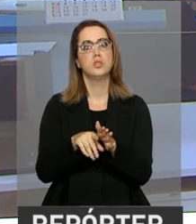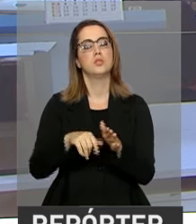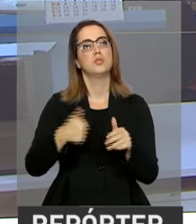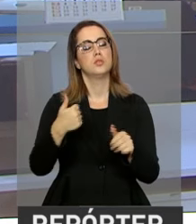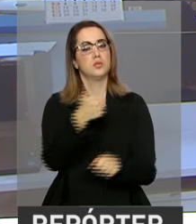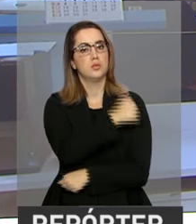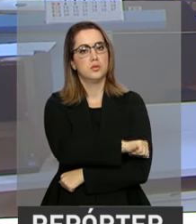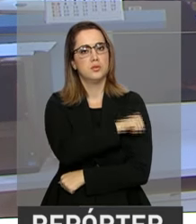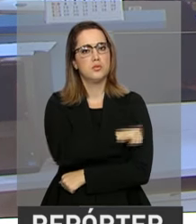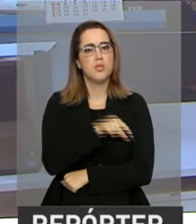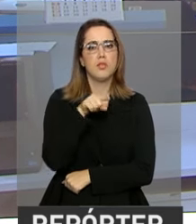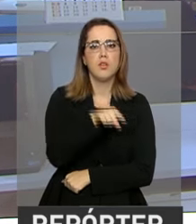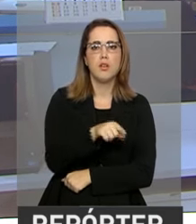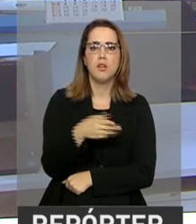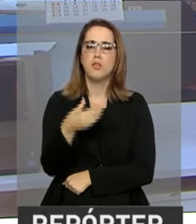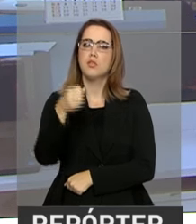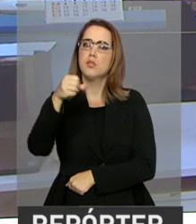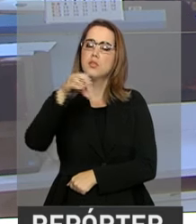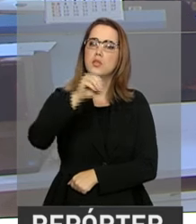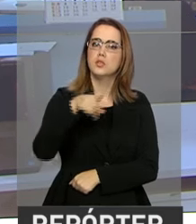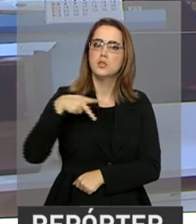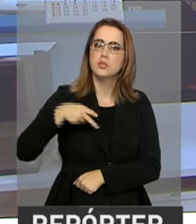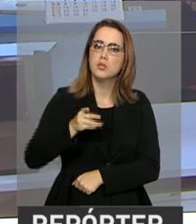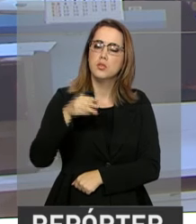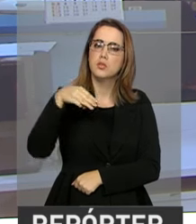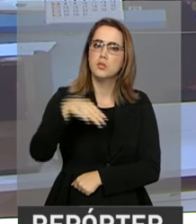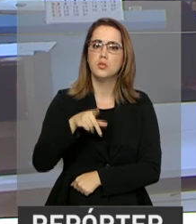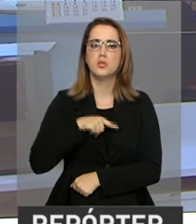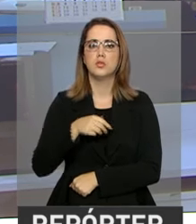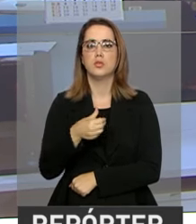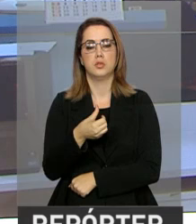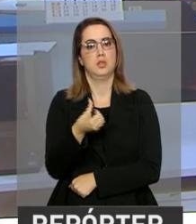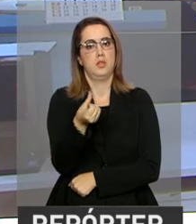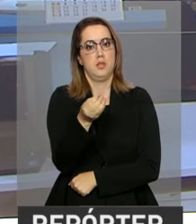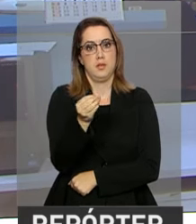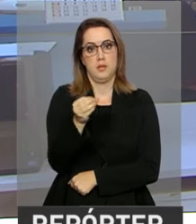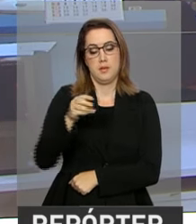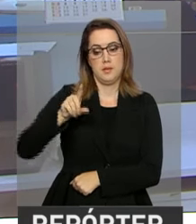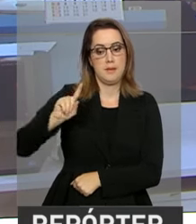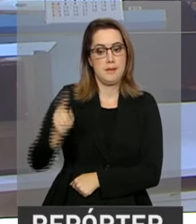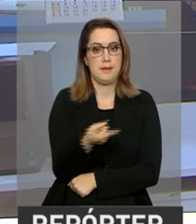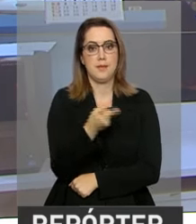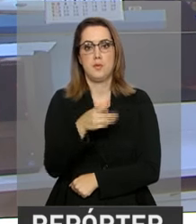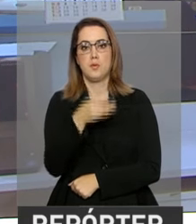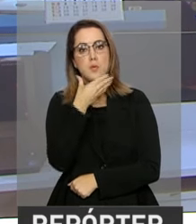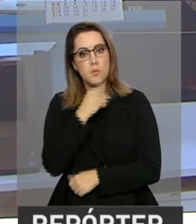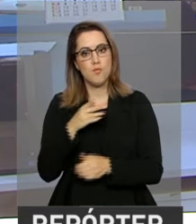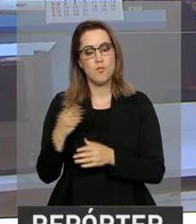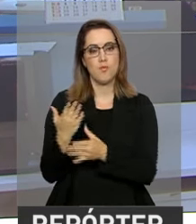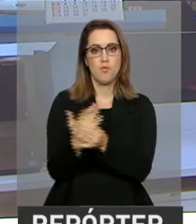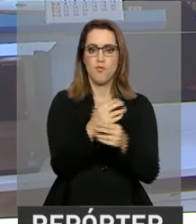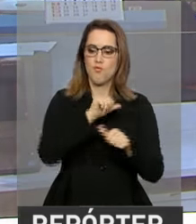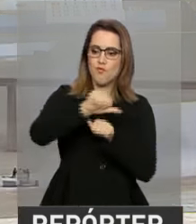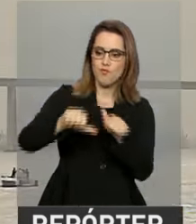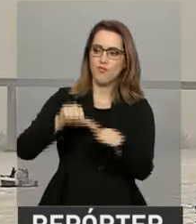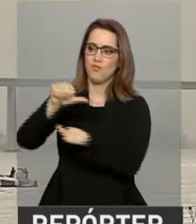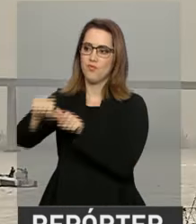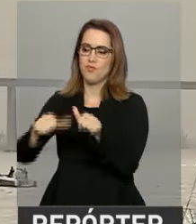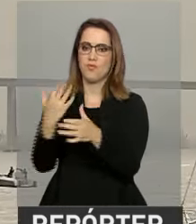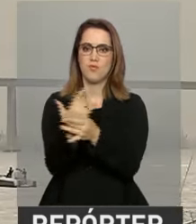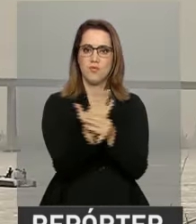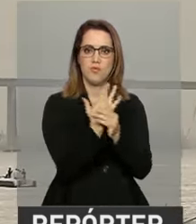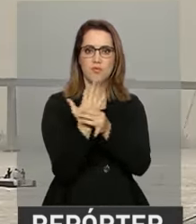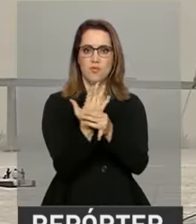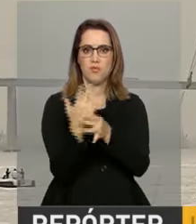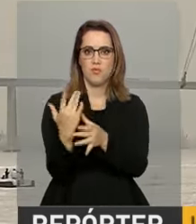percorrer 90 Km 600 pessoas vão participar do revesamento a lamparina atravessou